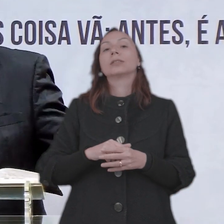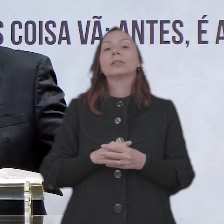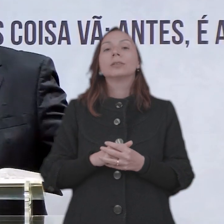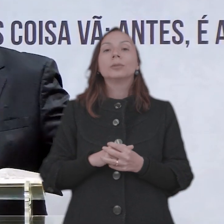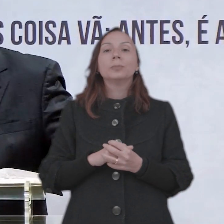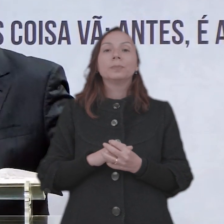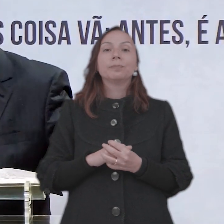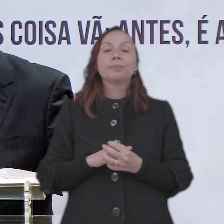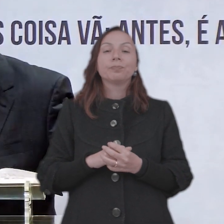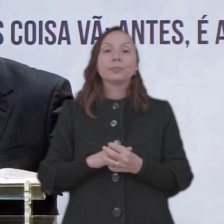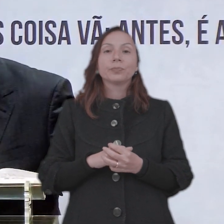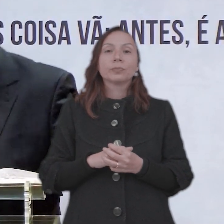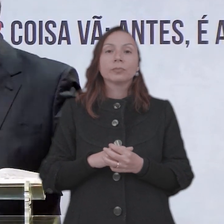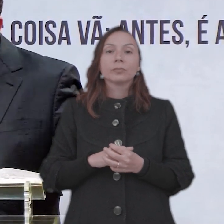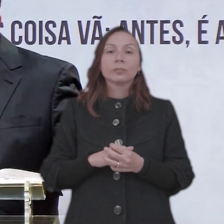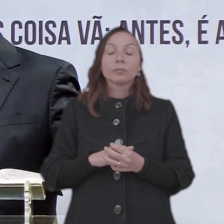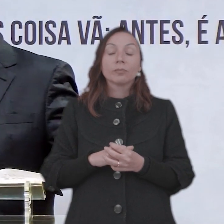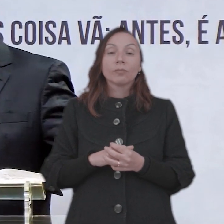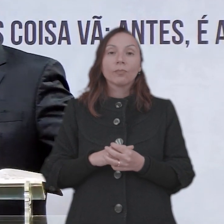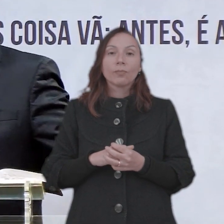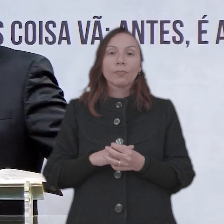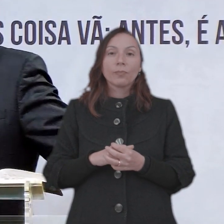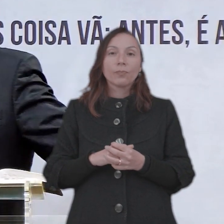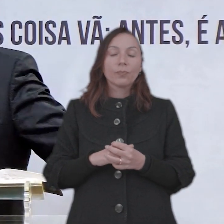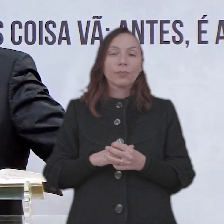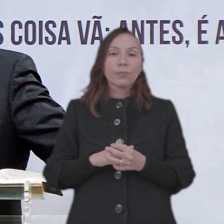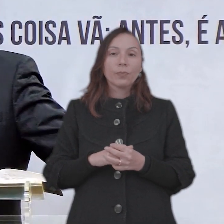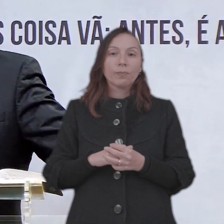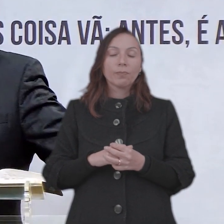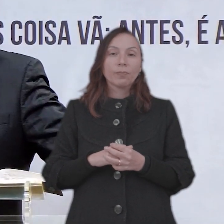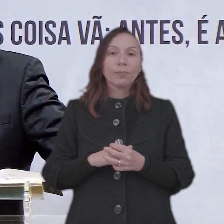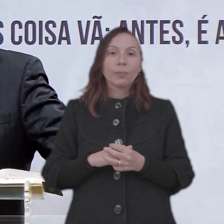e eu queria dizer para você uma coisa muito importante.